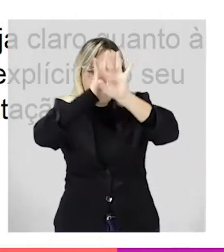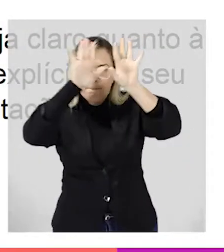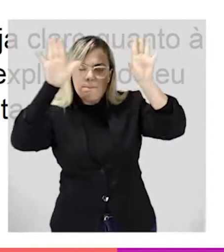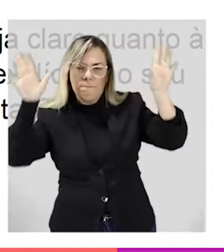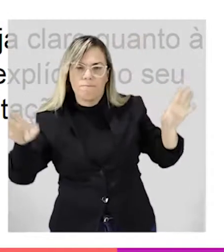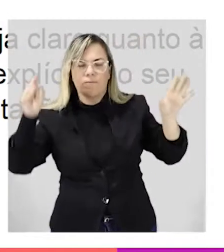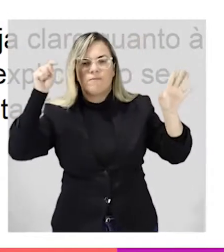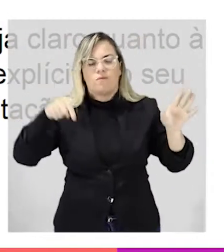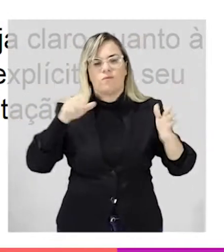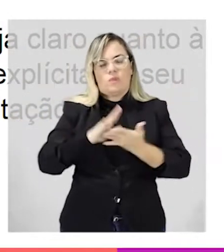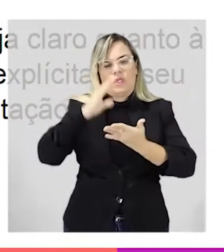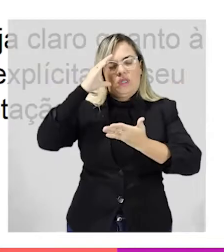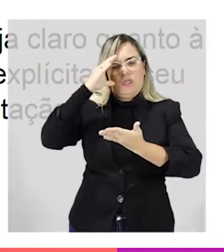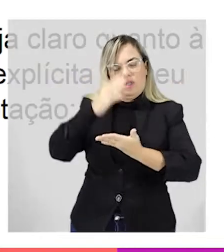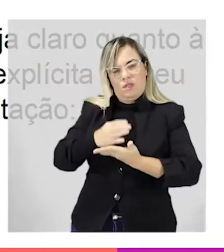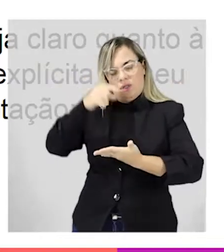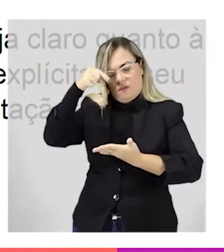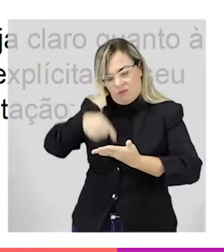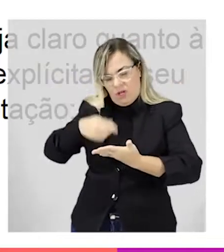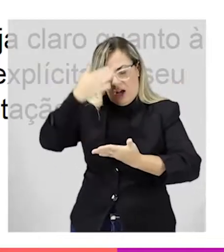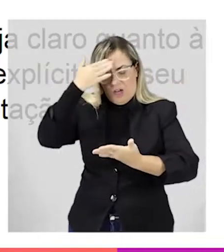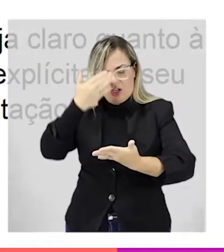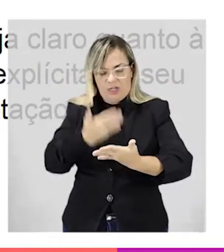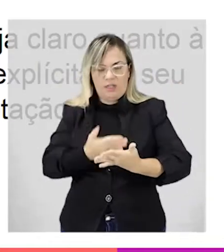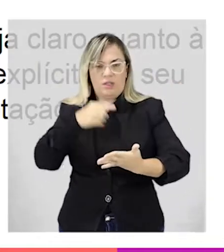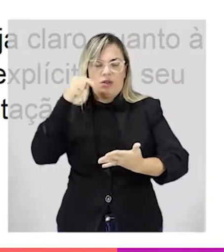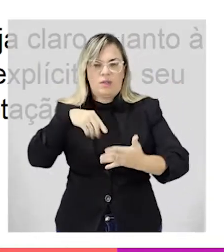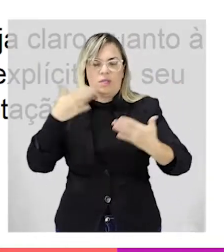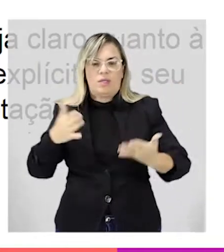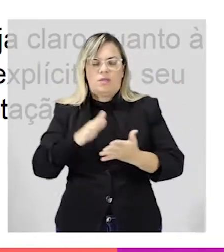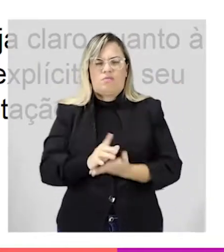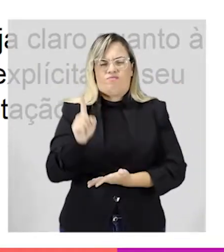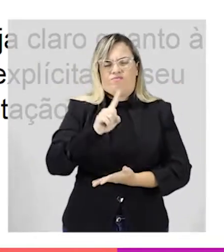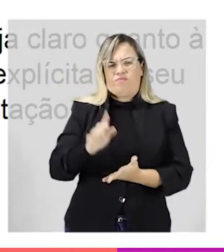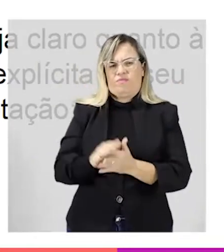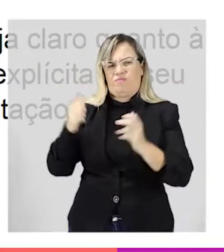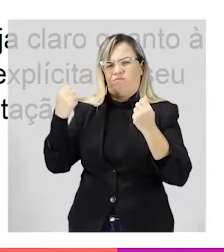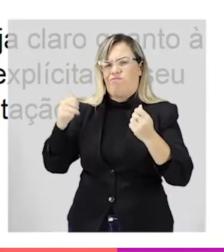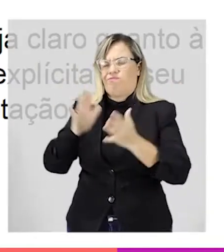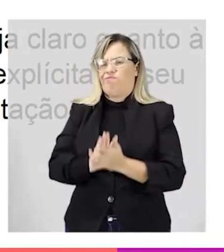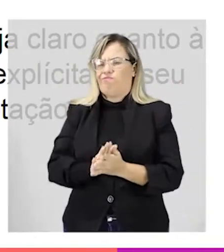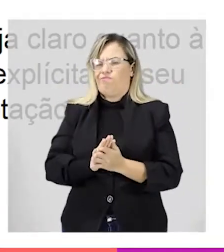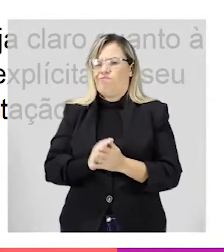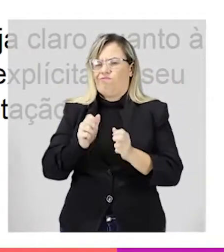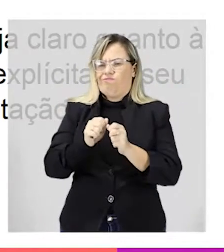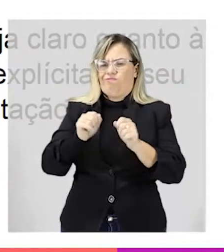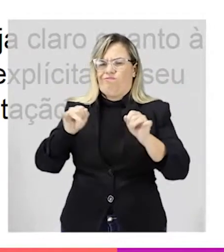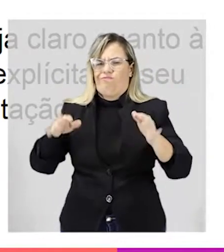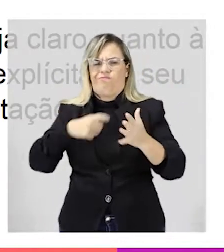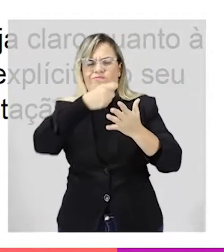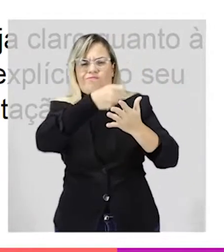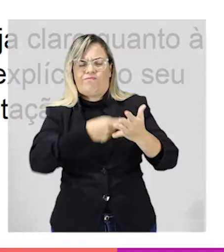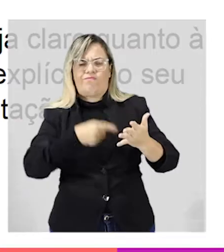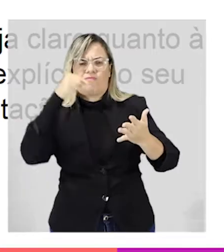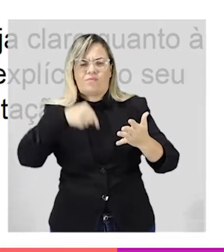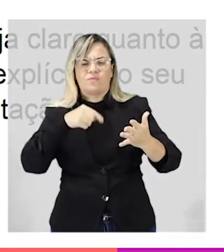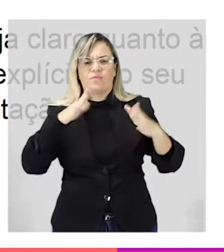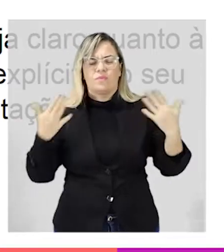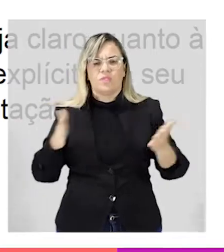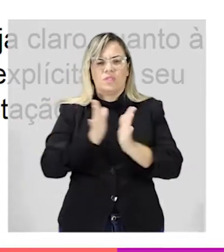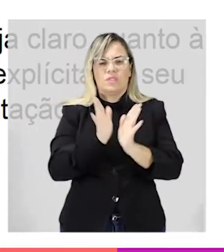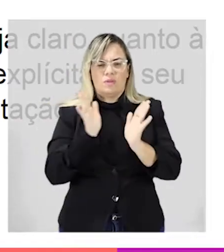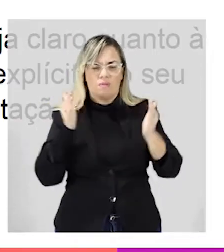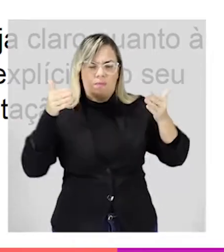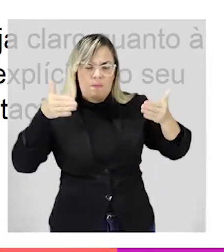claro quanto à tese que você está defendendo. Ela não precisa estar explícita no seu texto, mas ela será o fio